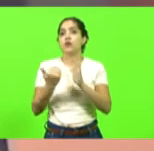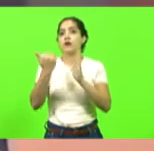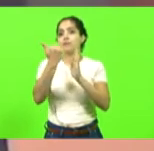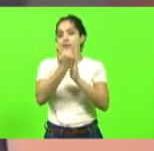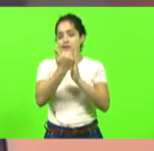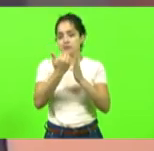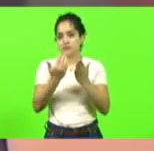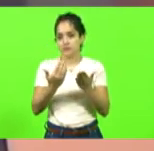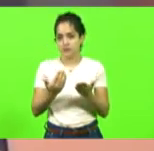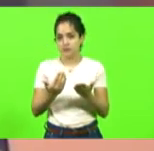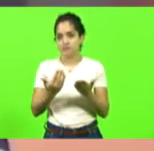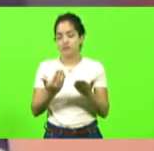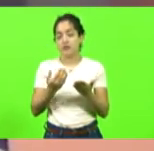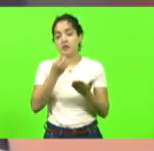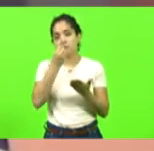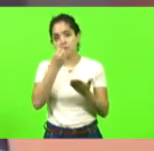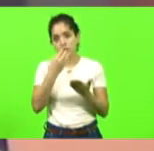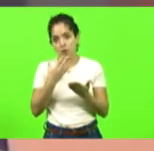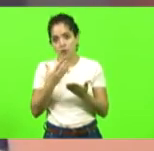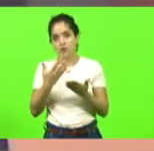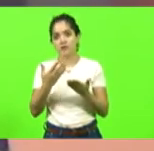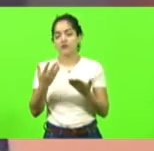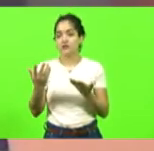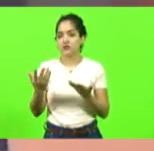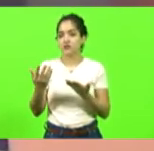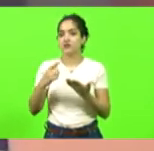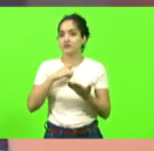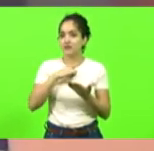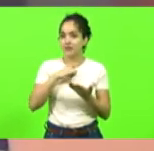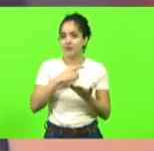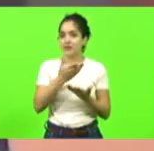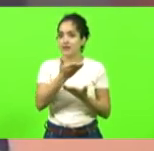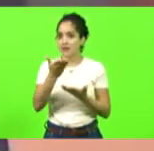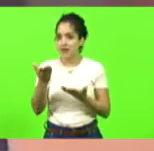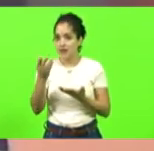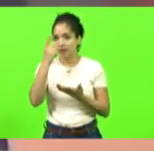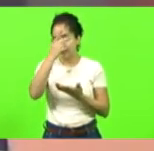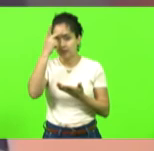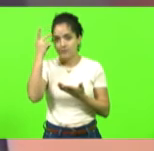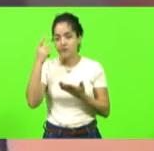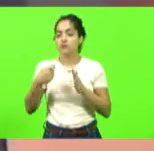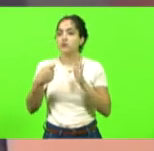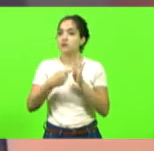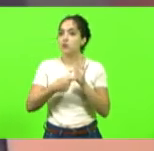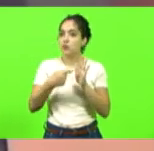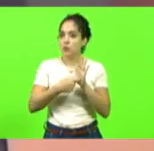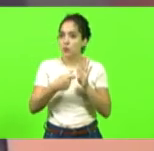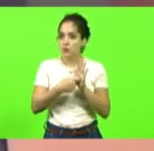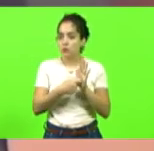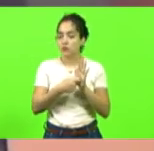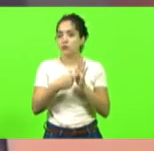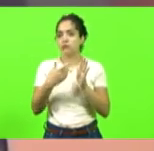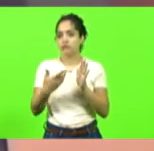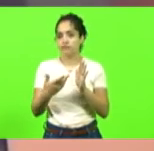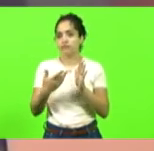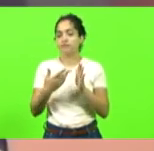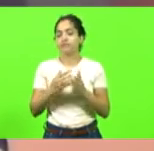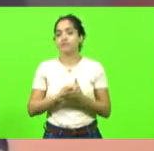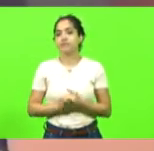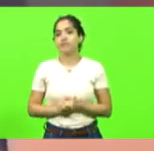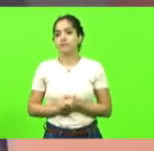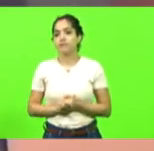temos Roque, que bom que temos Rosilene, que bom que temos lutadores. Então, levem sempre o nosso